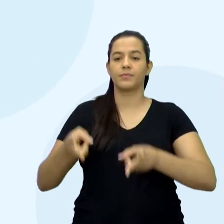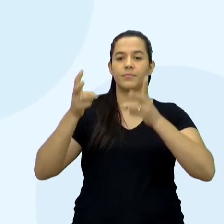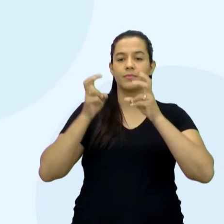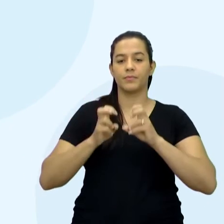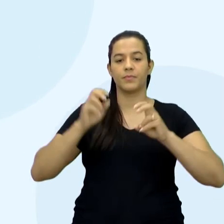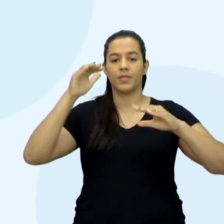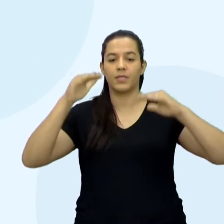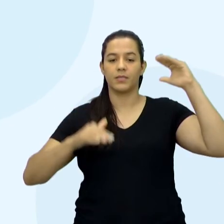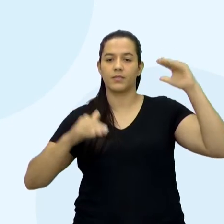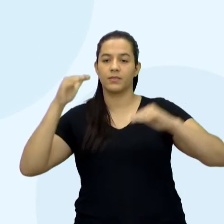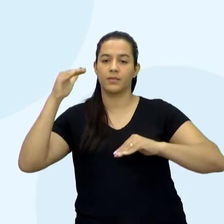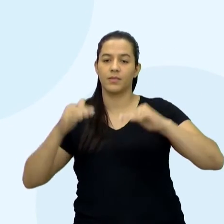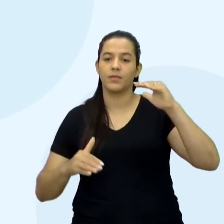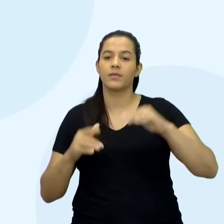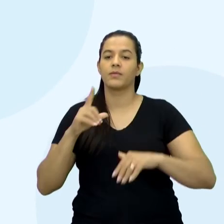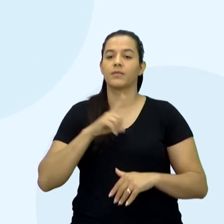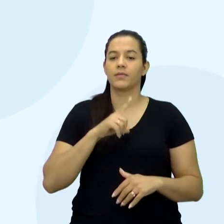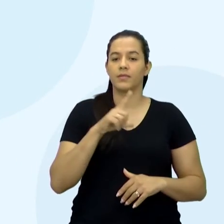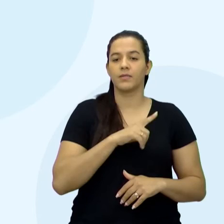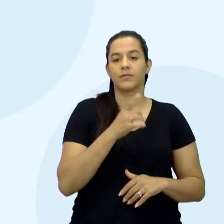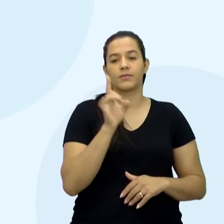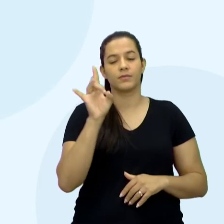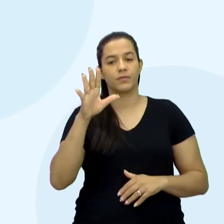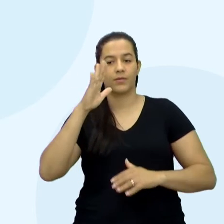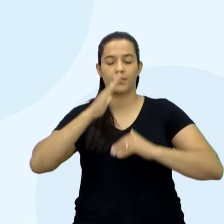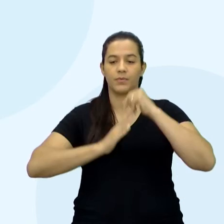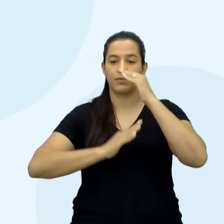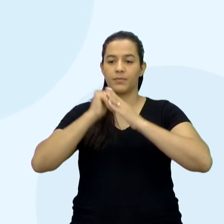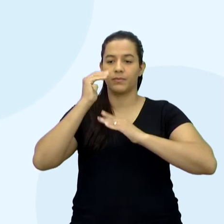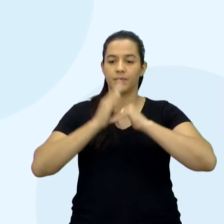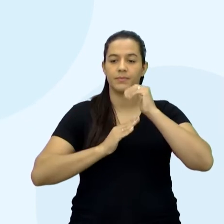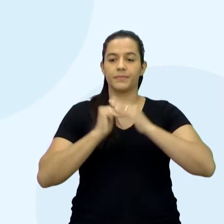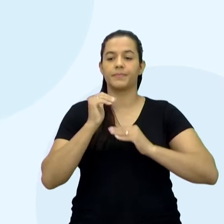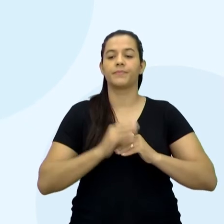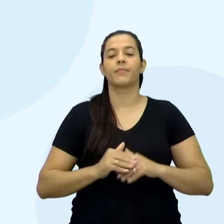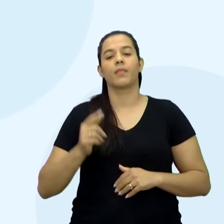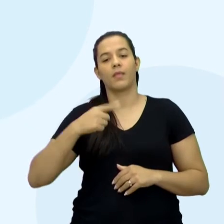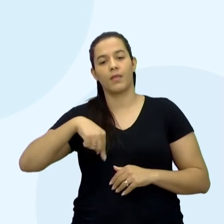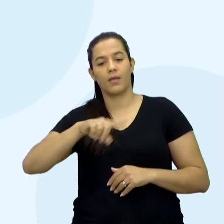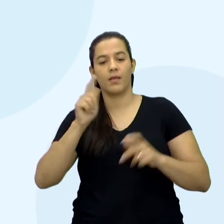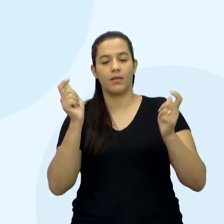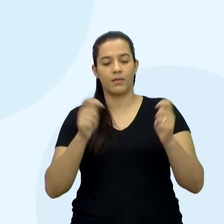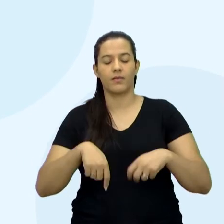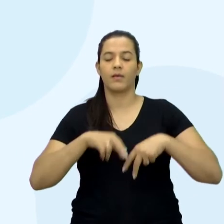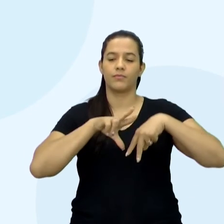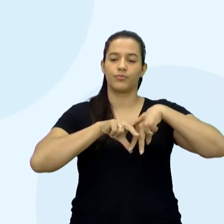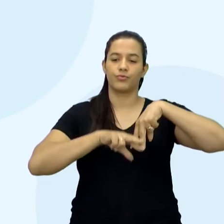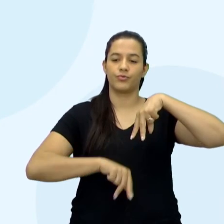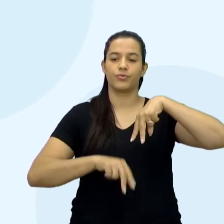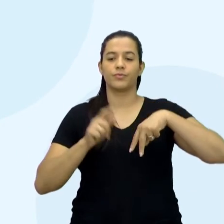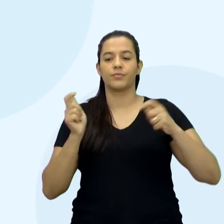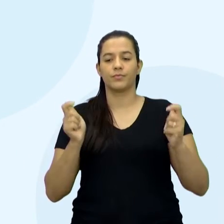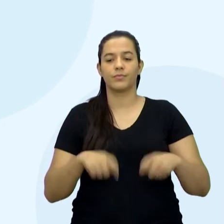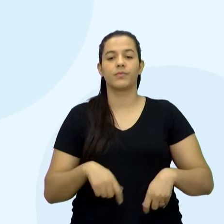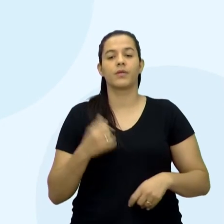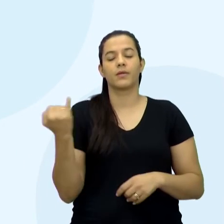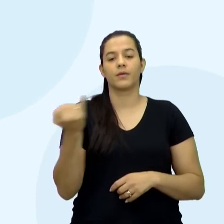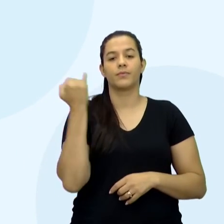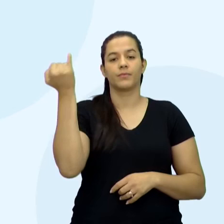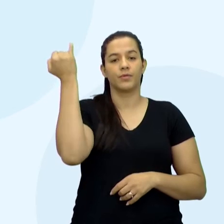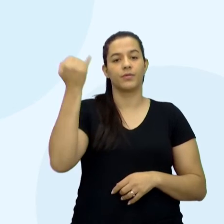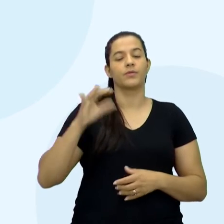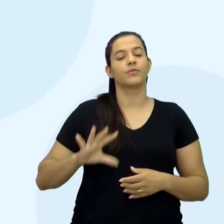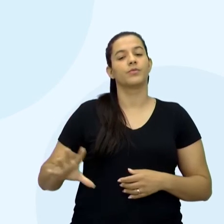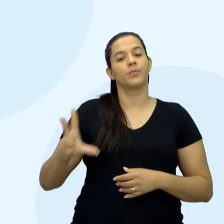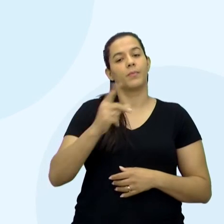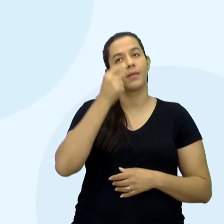uma desigualdade, que não é por habilidade, mas é por gênero. E é o primeiro passo, né? Pensar